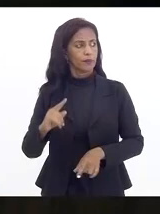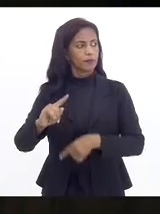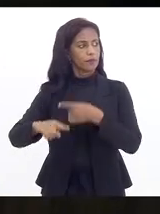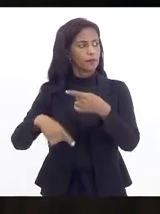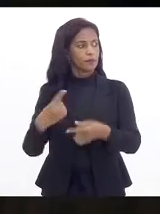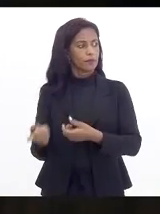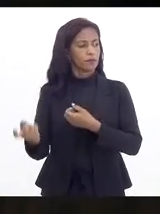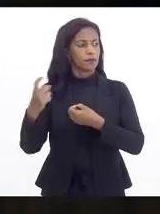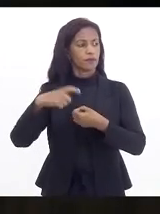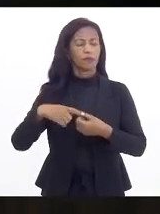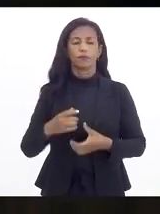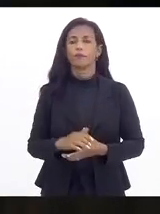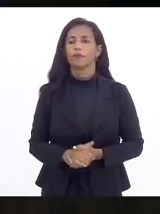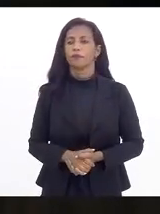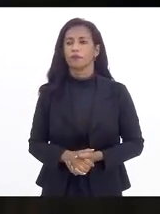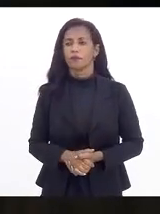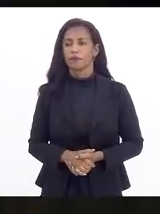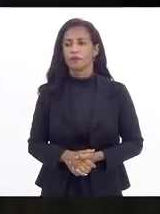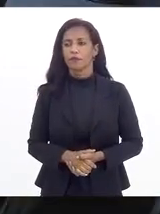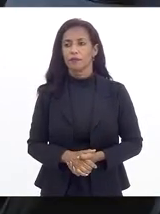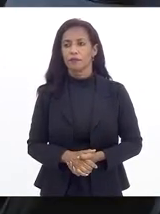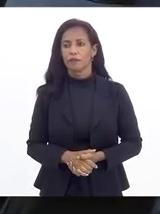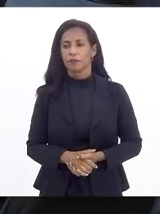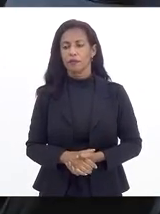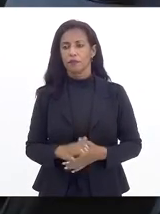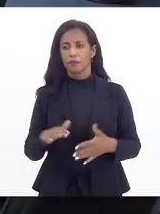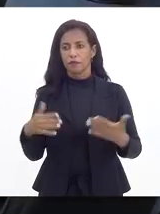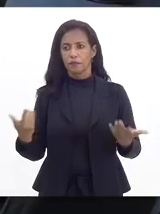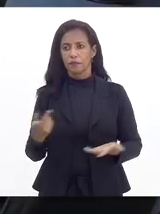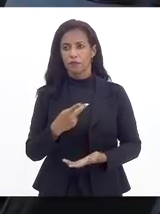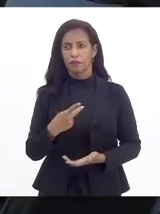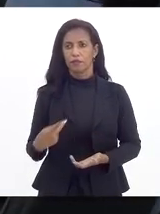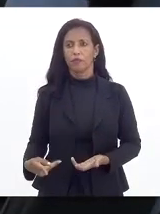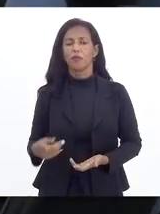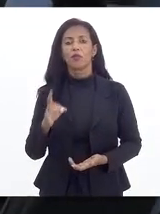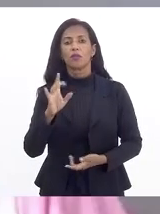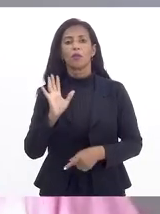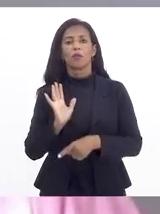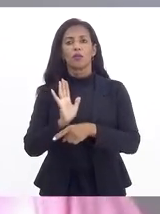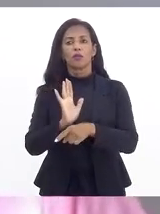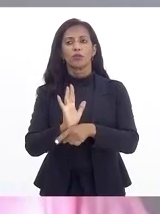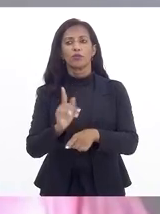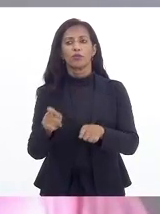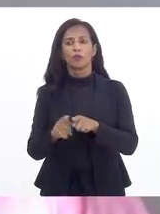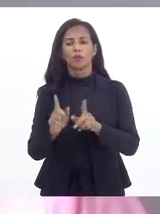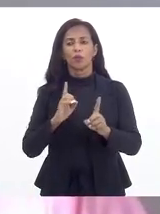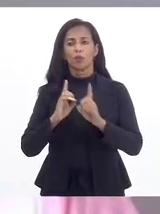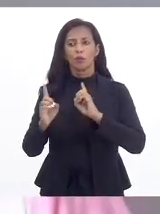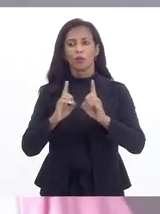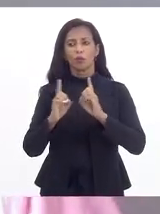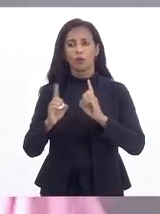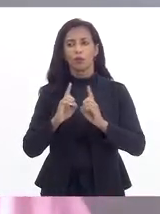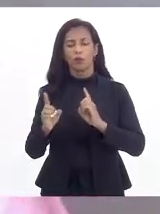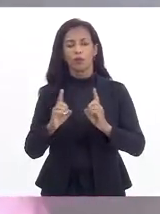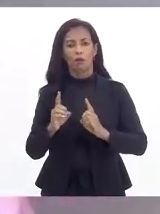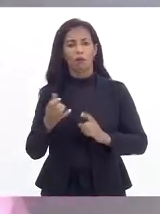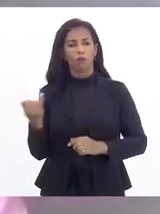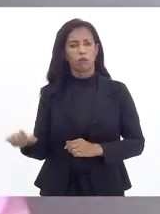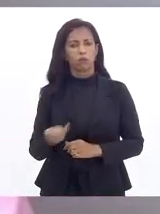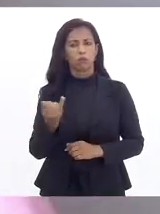o retorno. Deputada Dani. Senhor presidente, é para contribuir também com esse debate, que achei muito